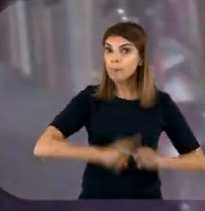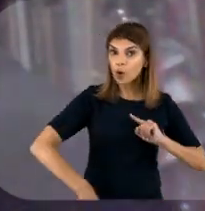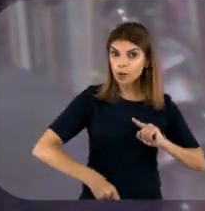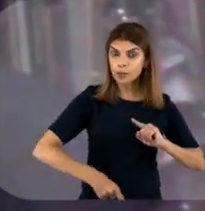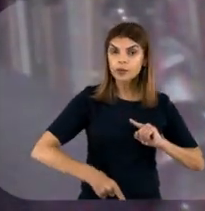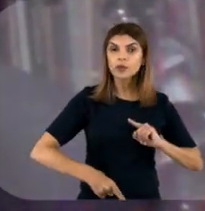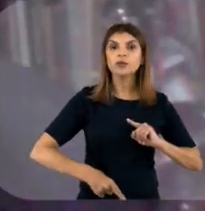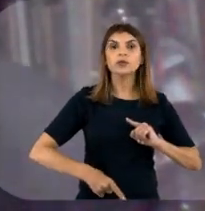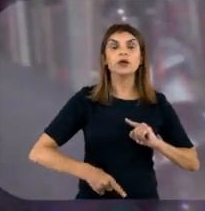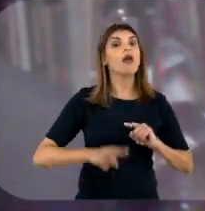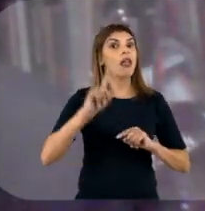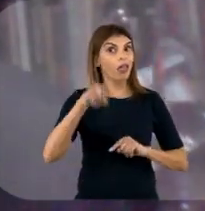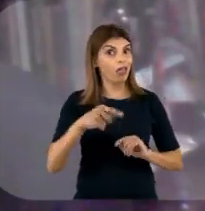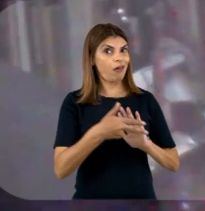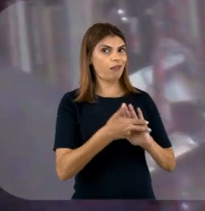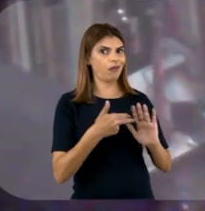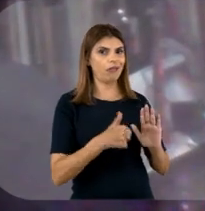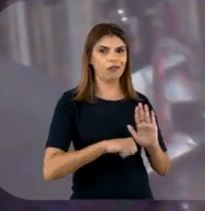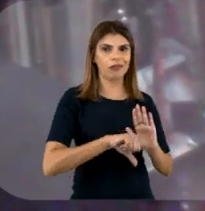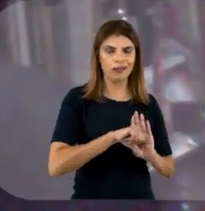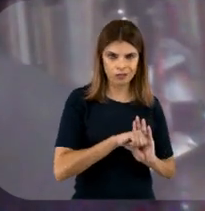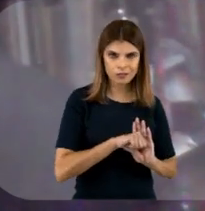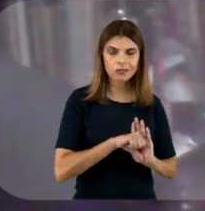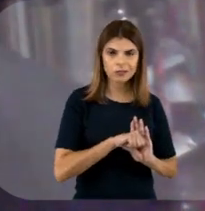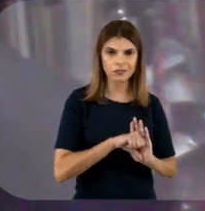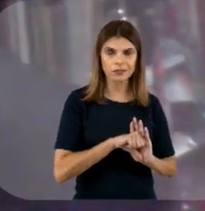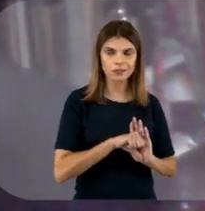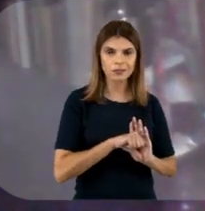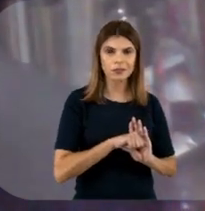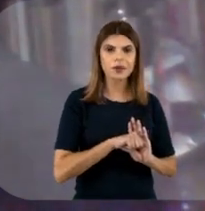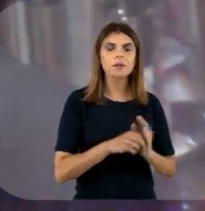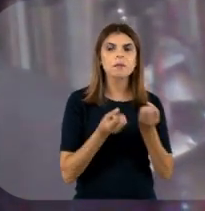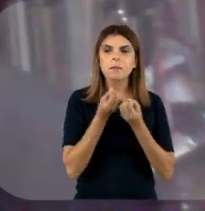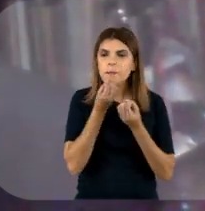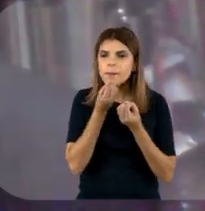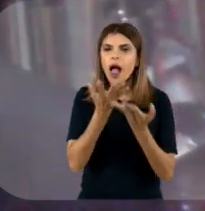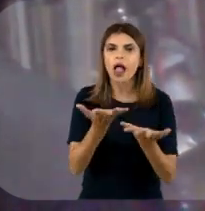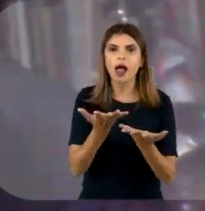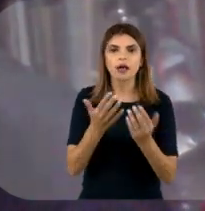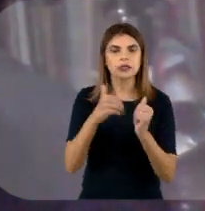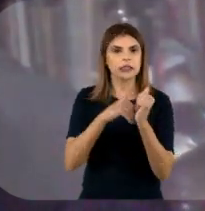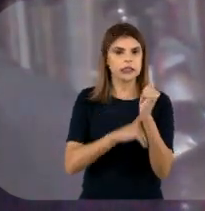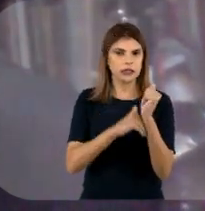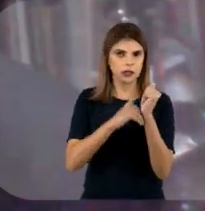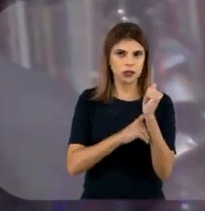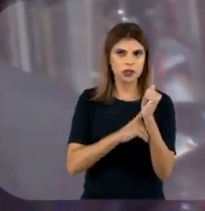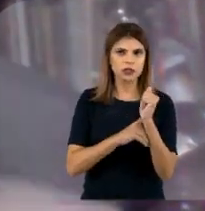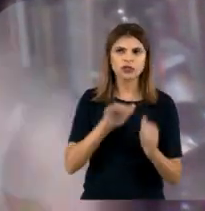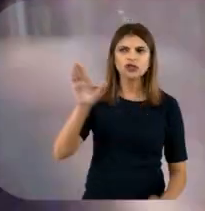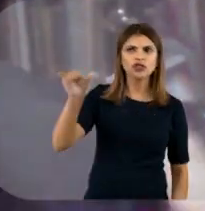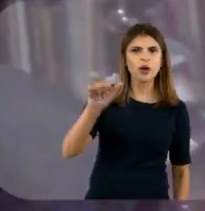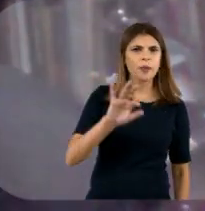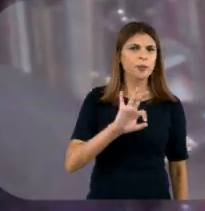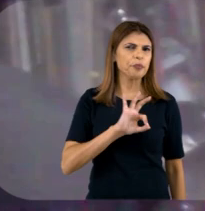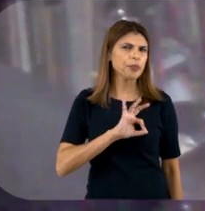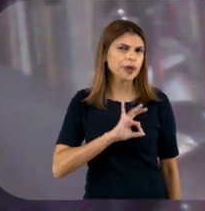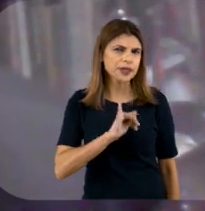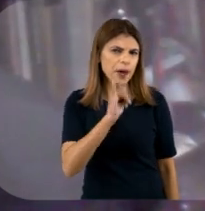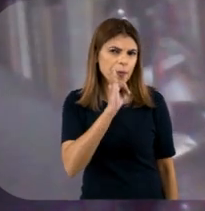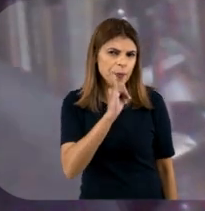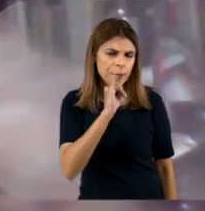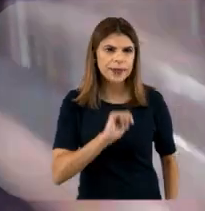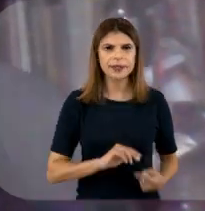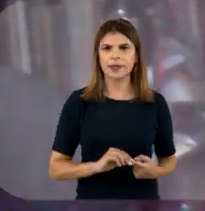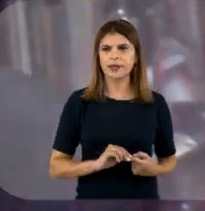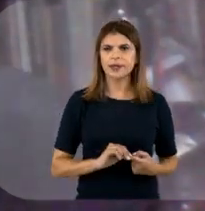absolutamente proibido, aliás, é crime, revelar esse sigilo. Chamar a polícia, por